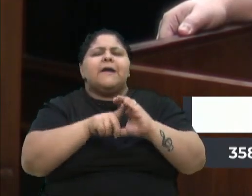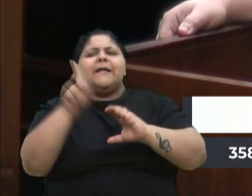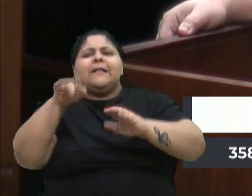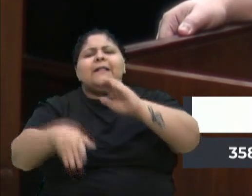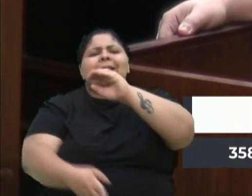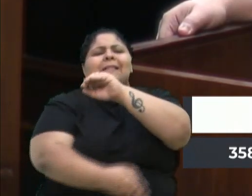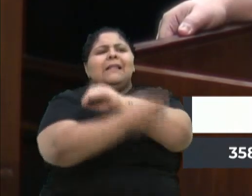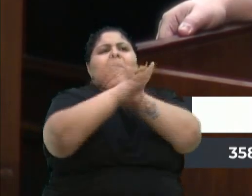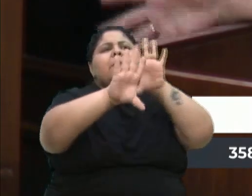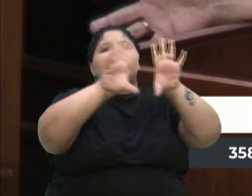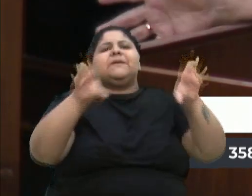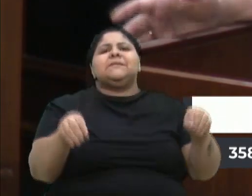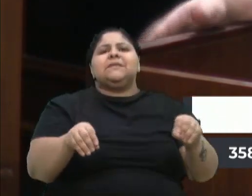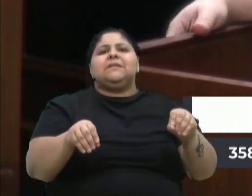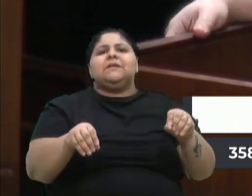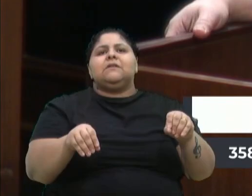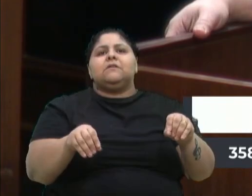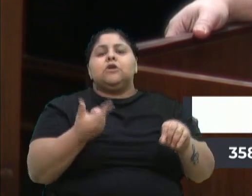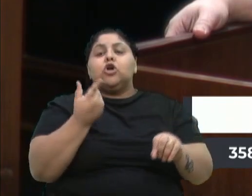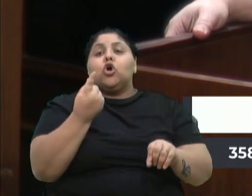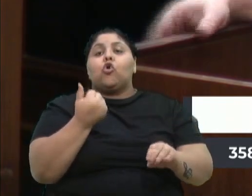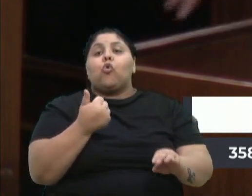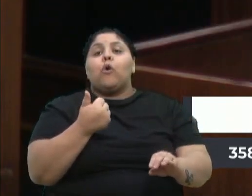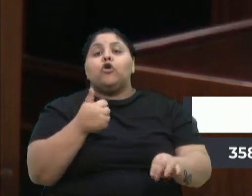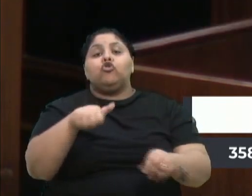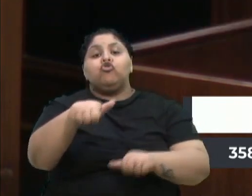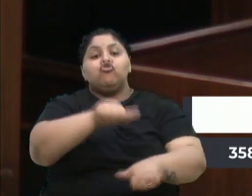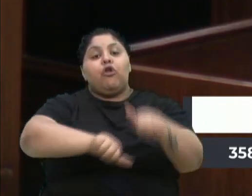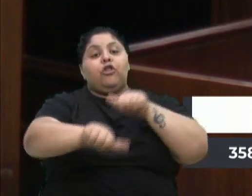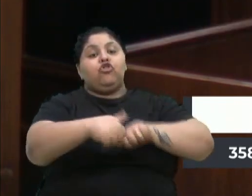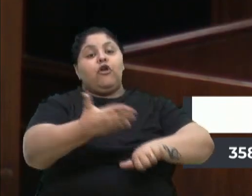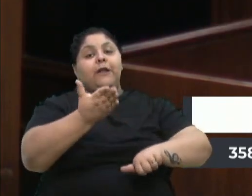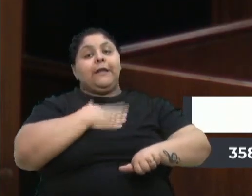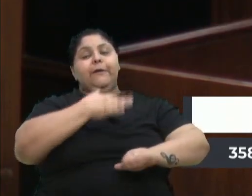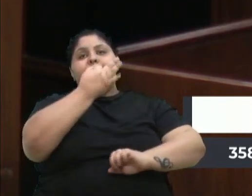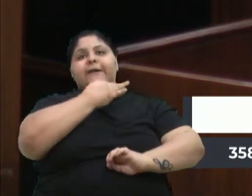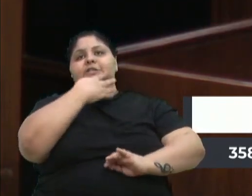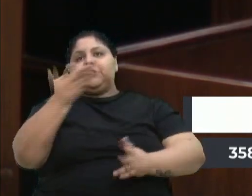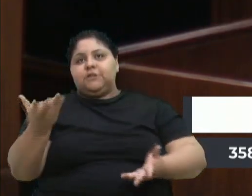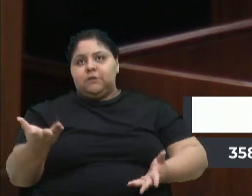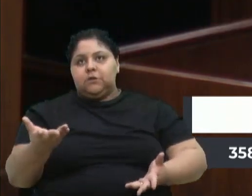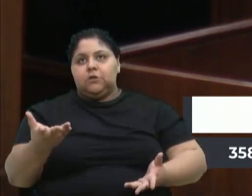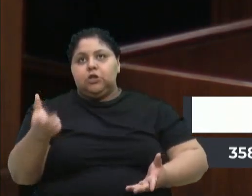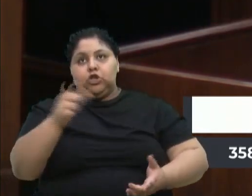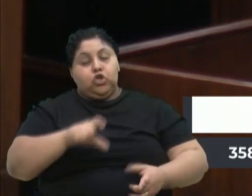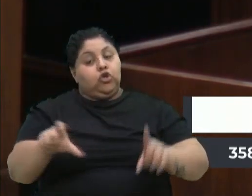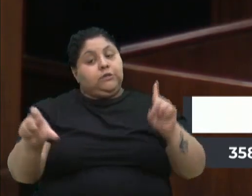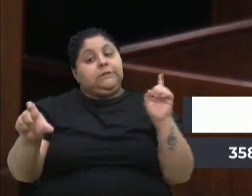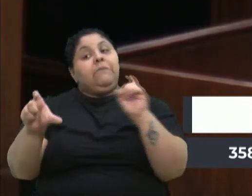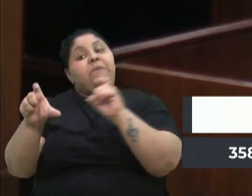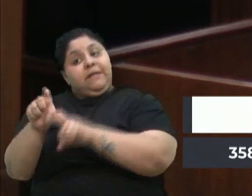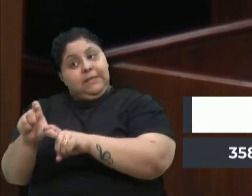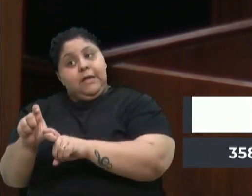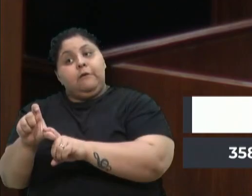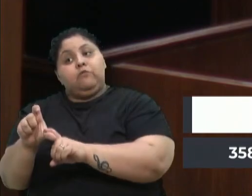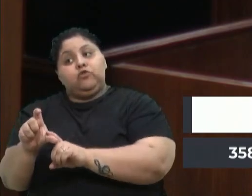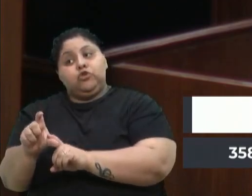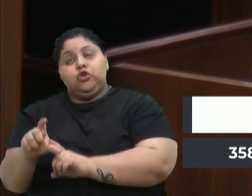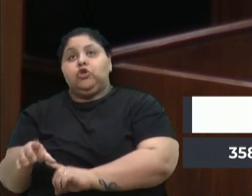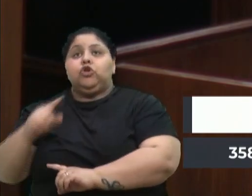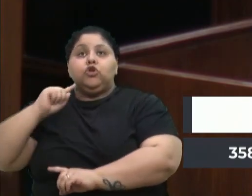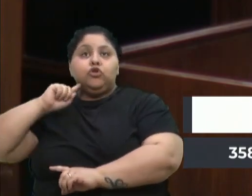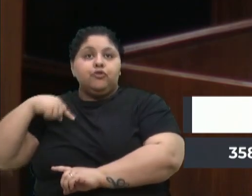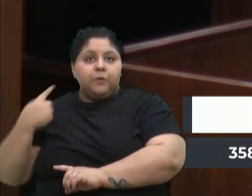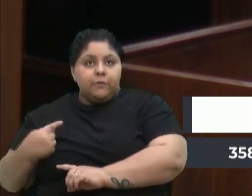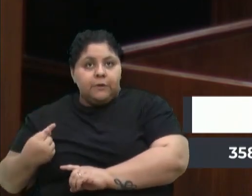para cá? Uma miséria. Aí nós dependemos dos deputados que estão eleitos para trazerem mais